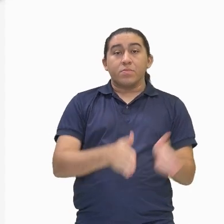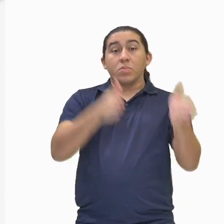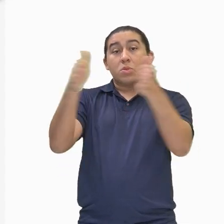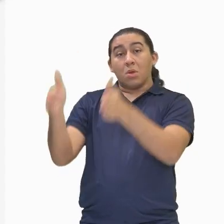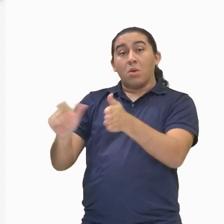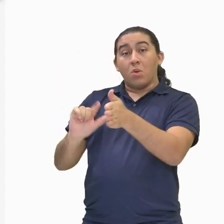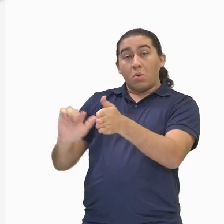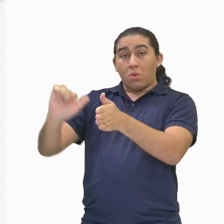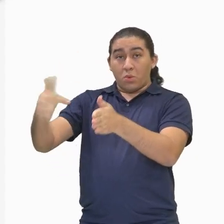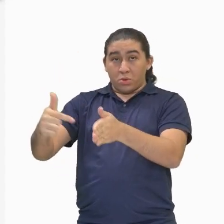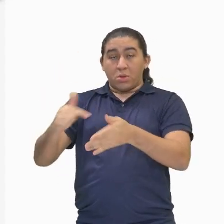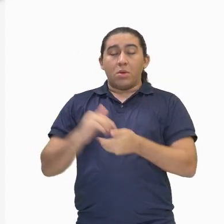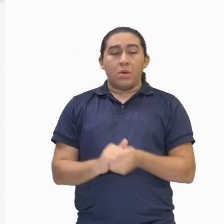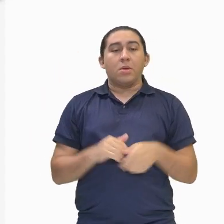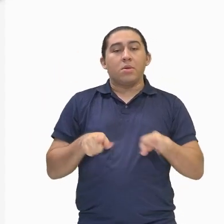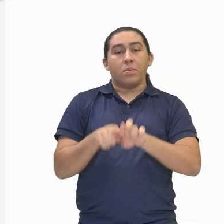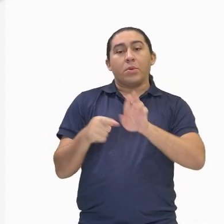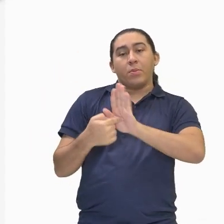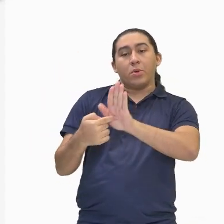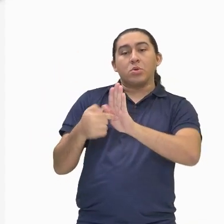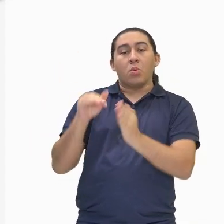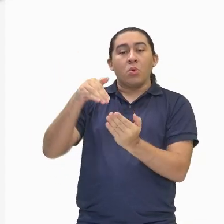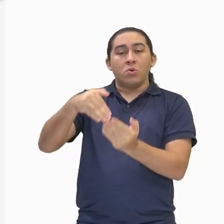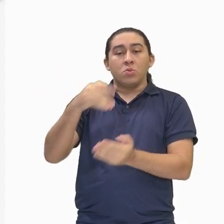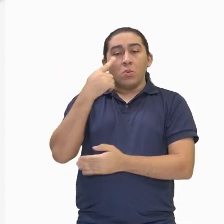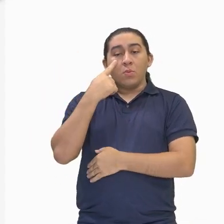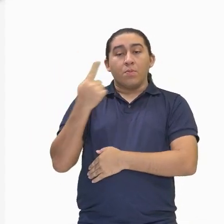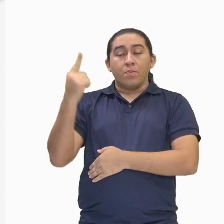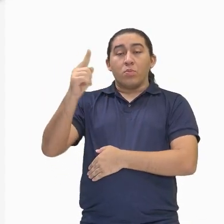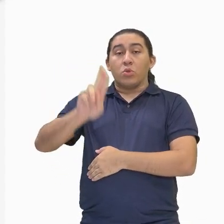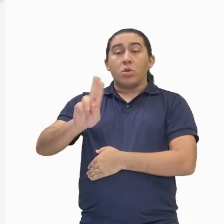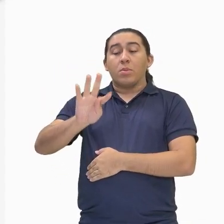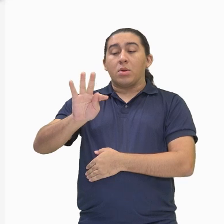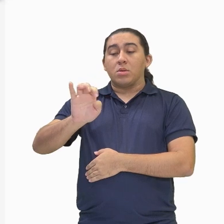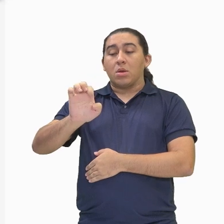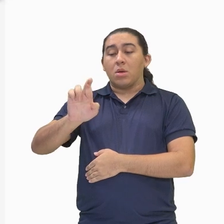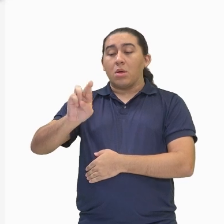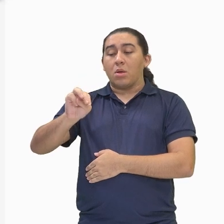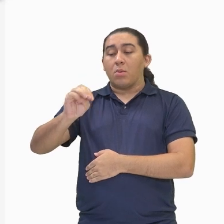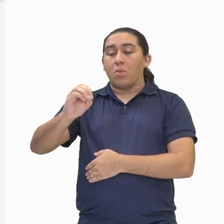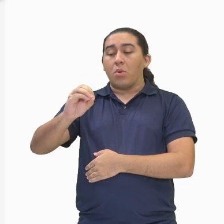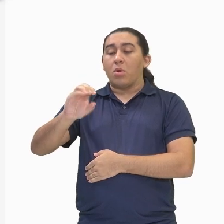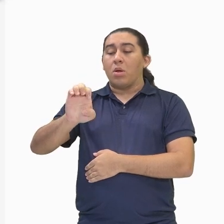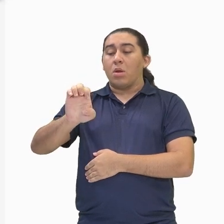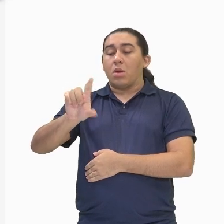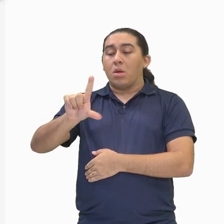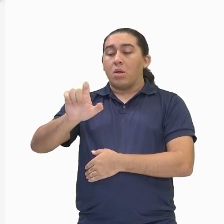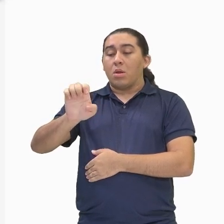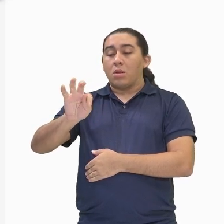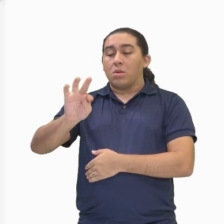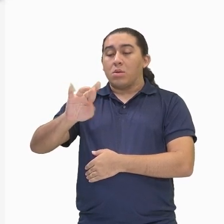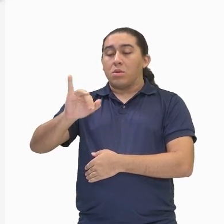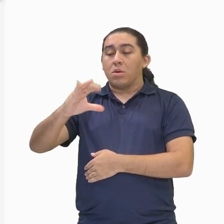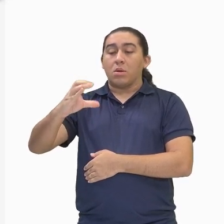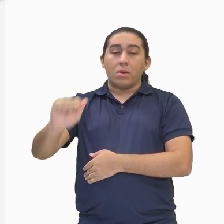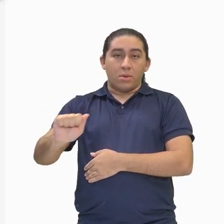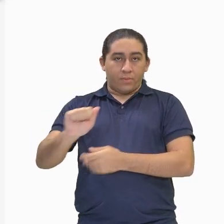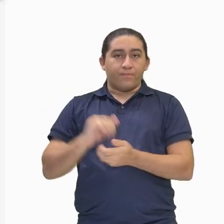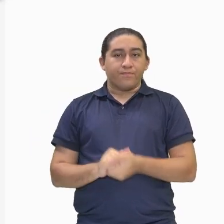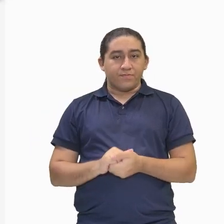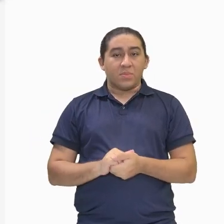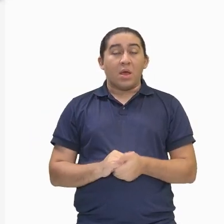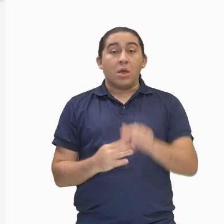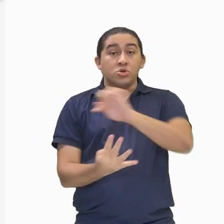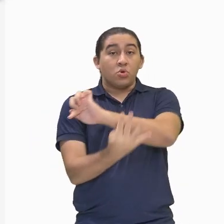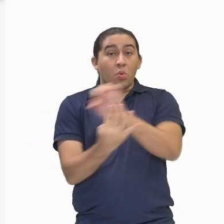uma termoelétrica aparecendo ali por último. Então todas essas usinas aí, elas transformam modalidades de energia em